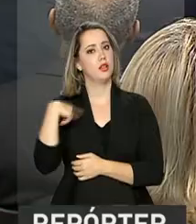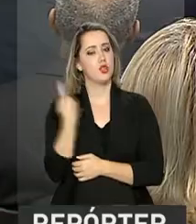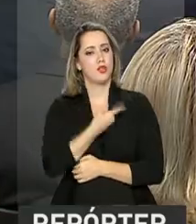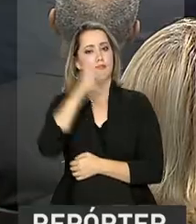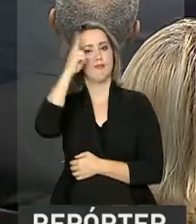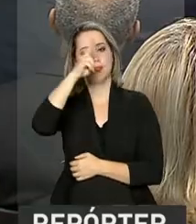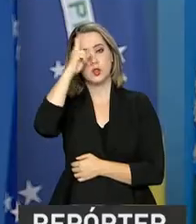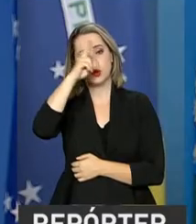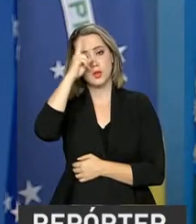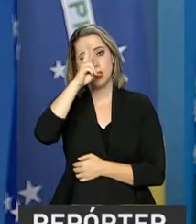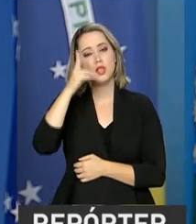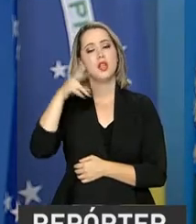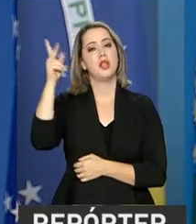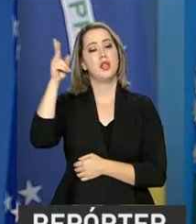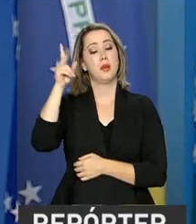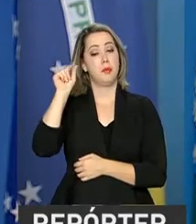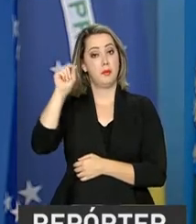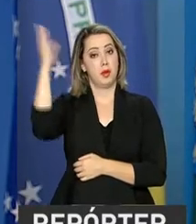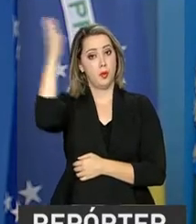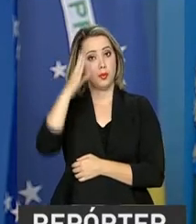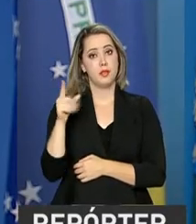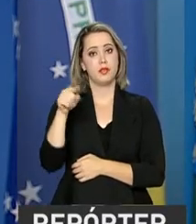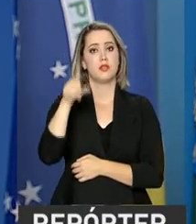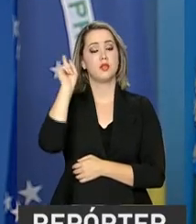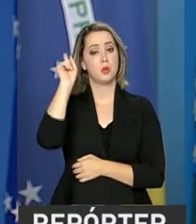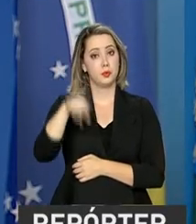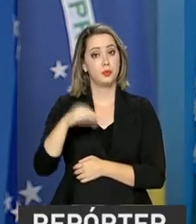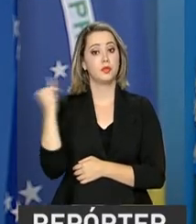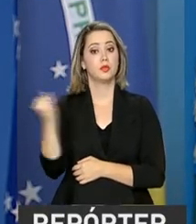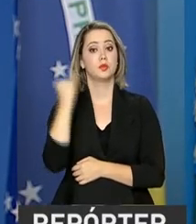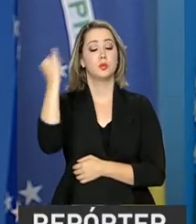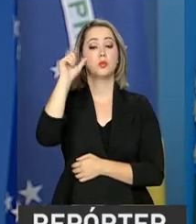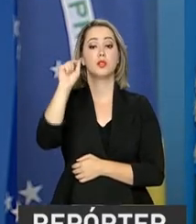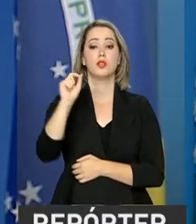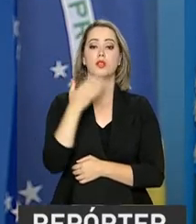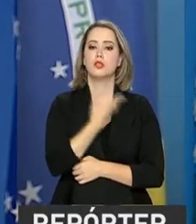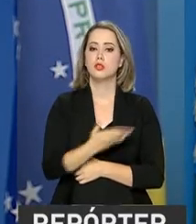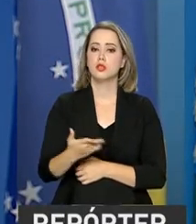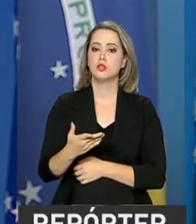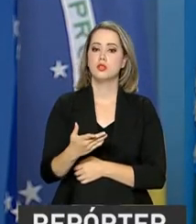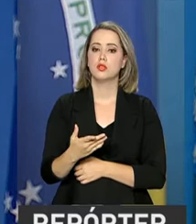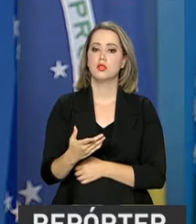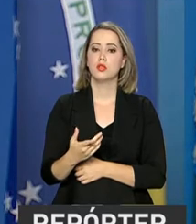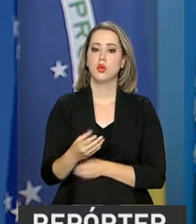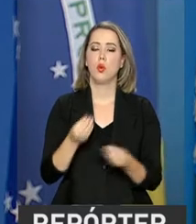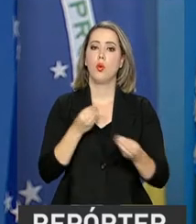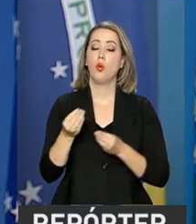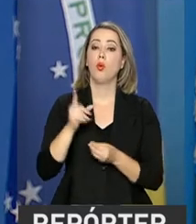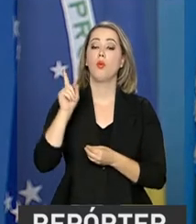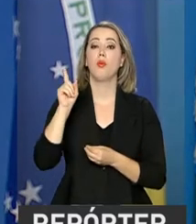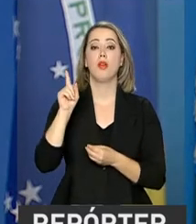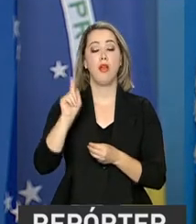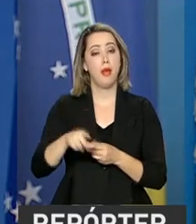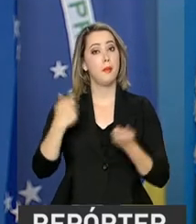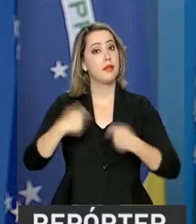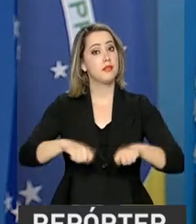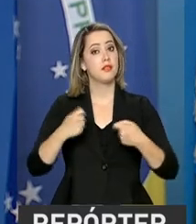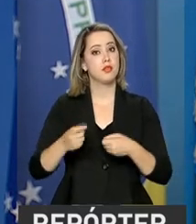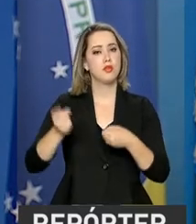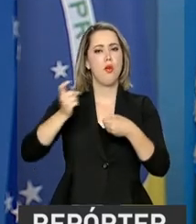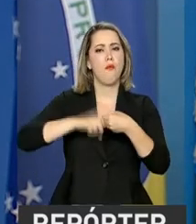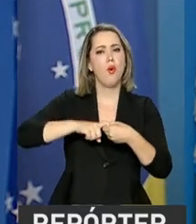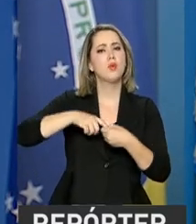o registro mais um fato fundamental importante importantíssimo é como importante é recuperar a nossa história